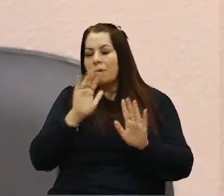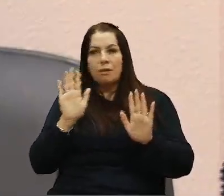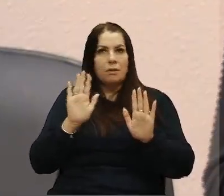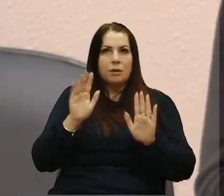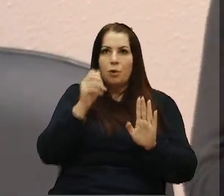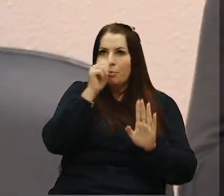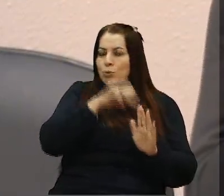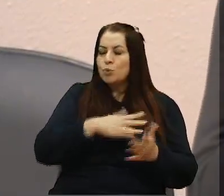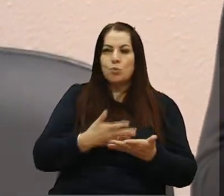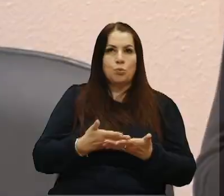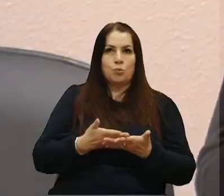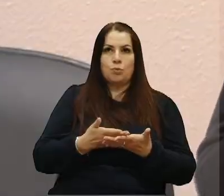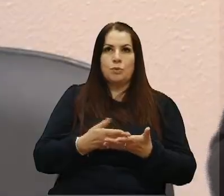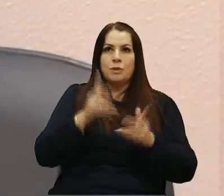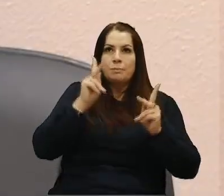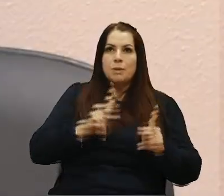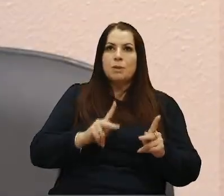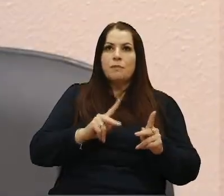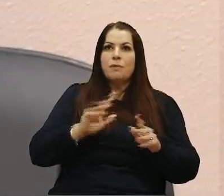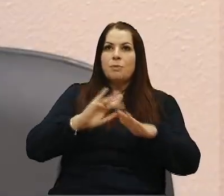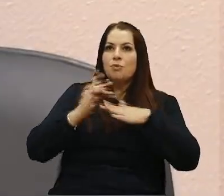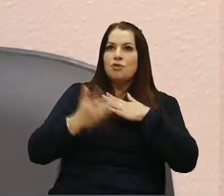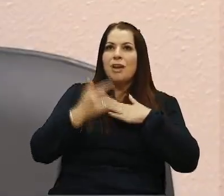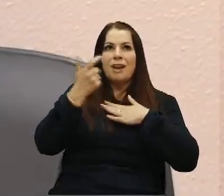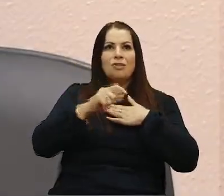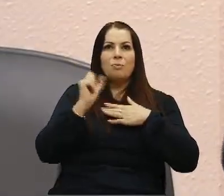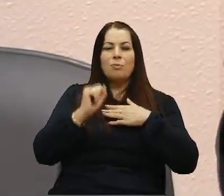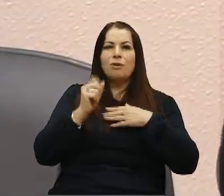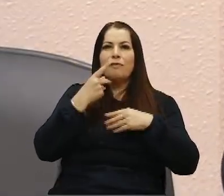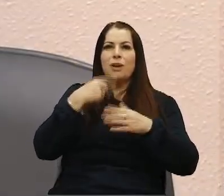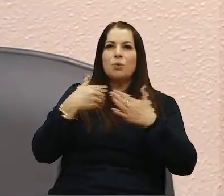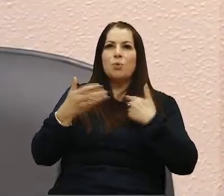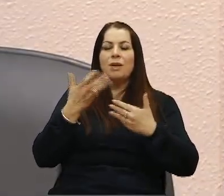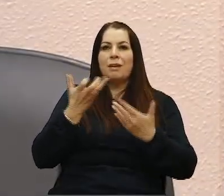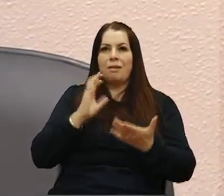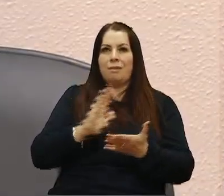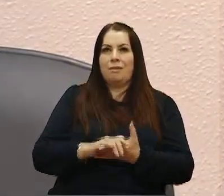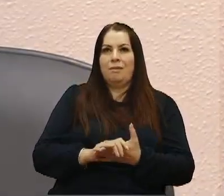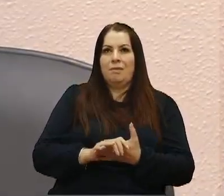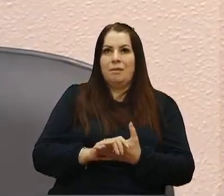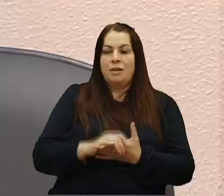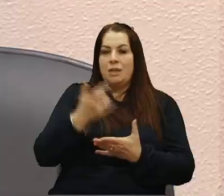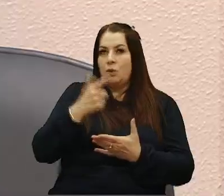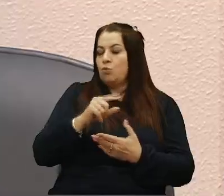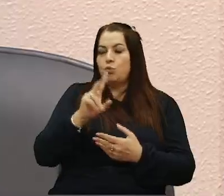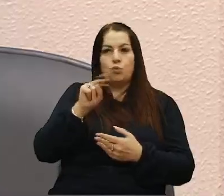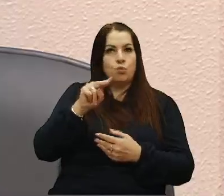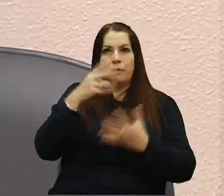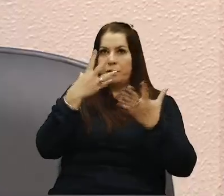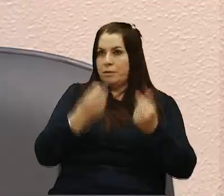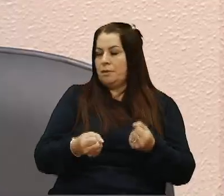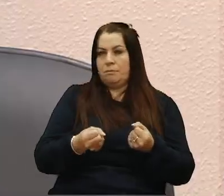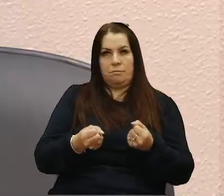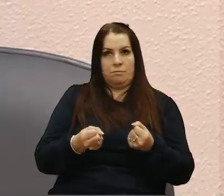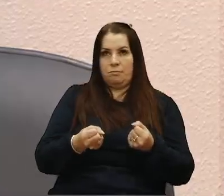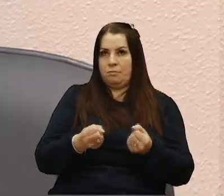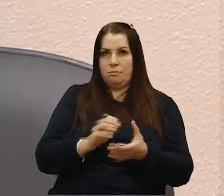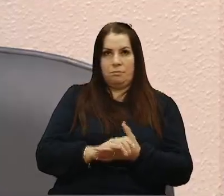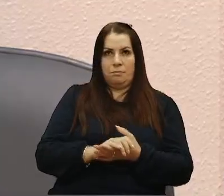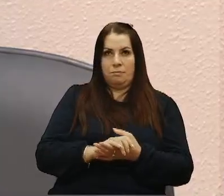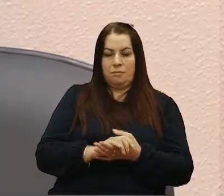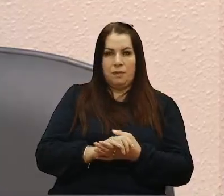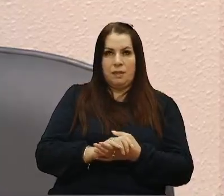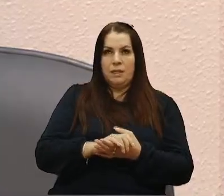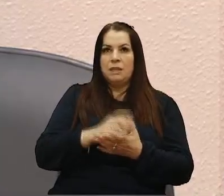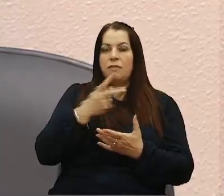é um absurdo que as pessoas vão para as redes achando que elas podem falar o que querem. Eu jamais vou aceitar